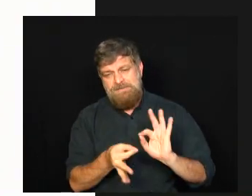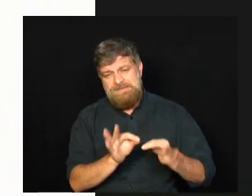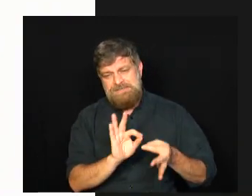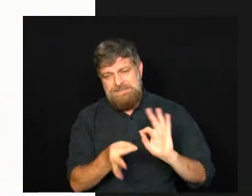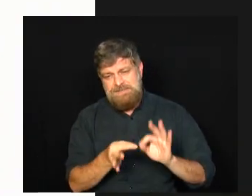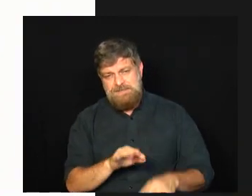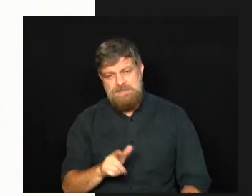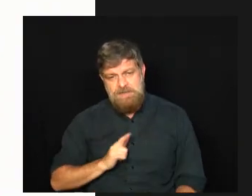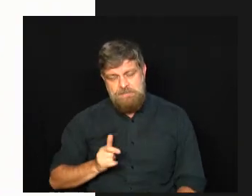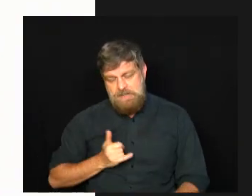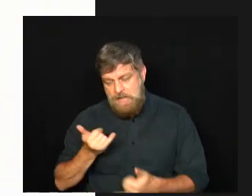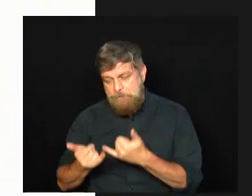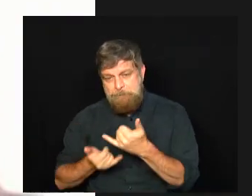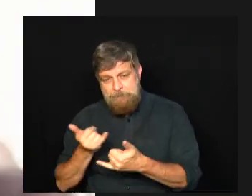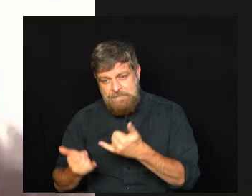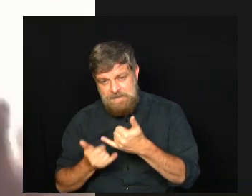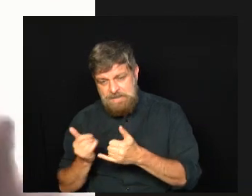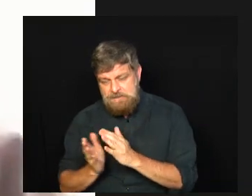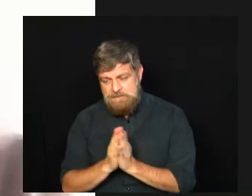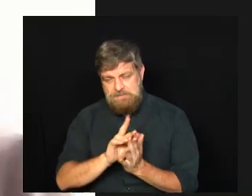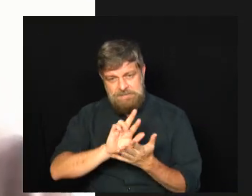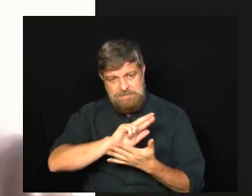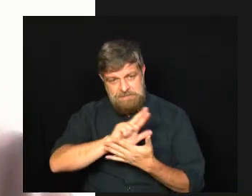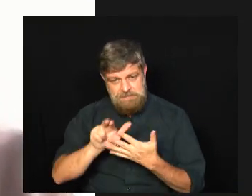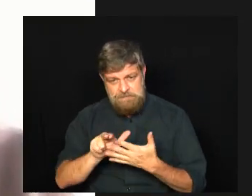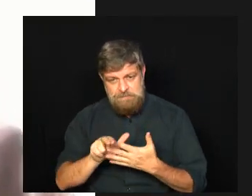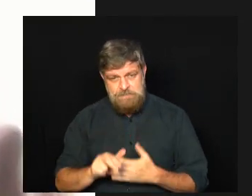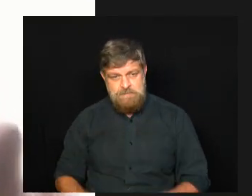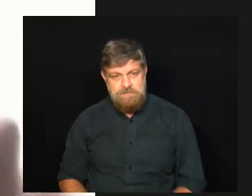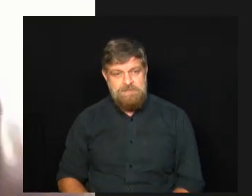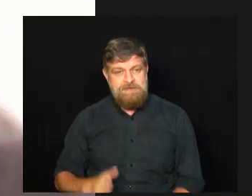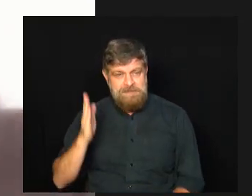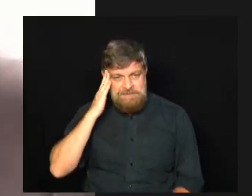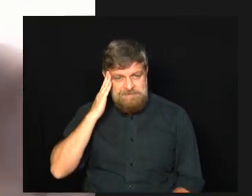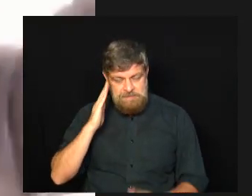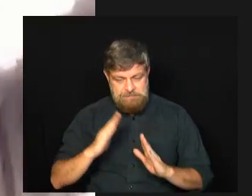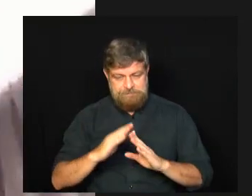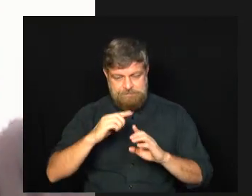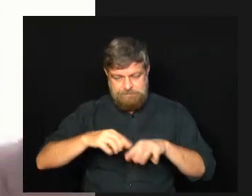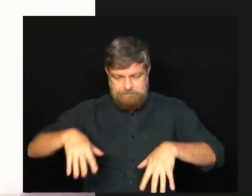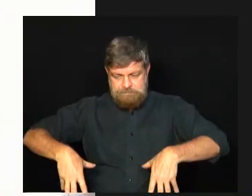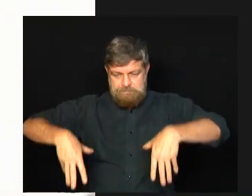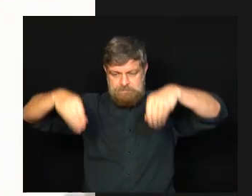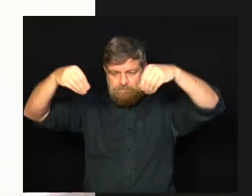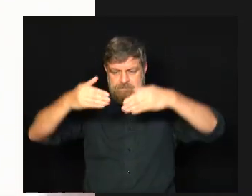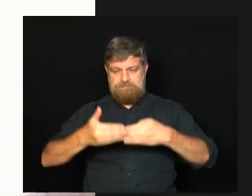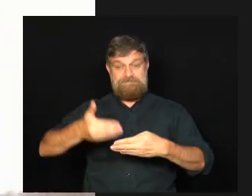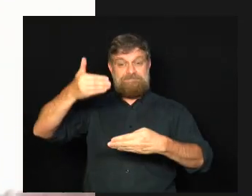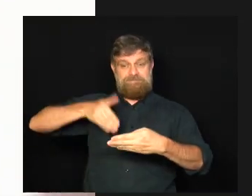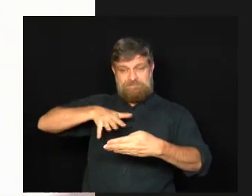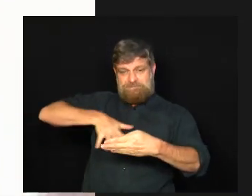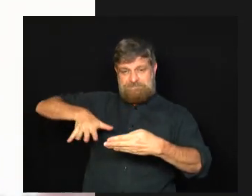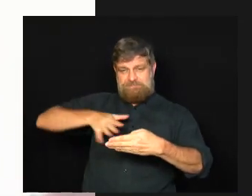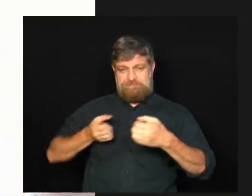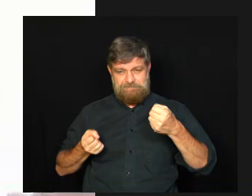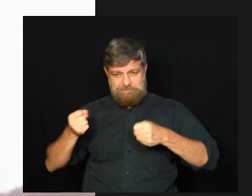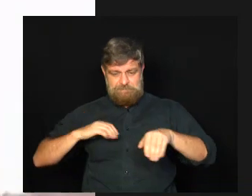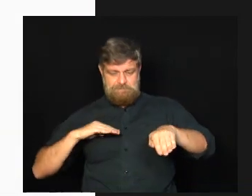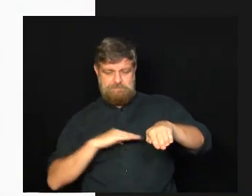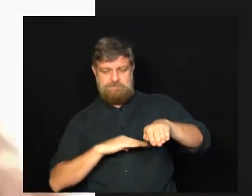Preservar Brincando atrás da catedral, naquele estacionamento que tinha.